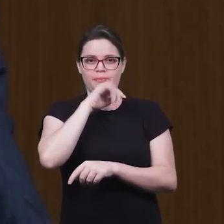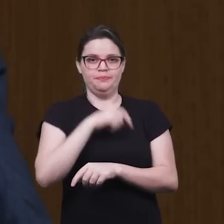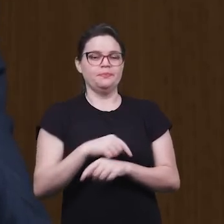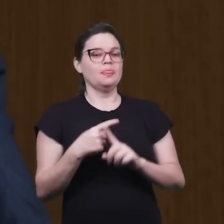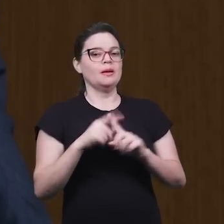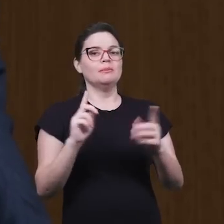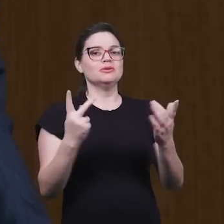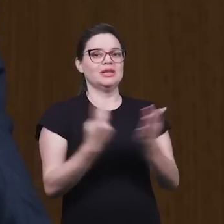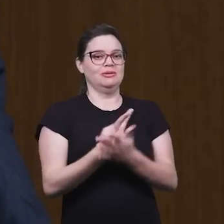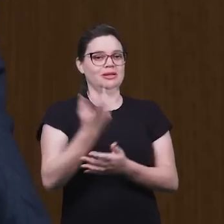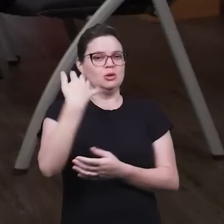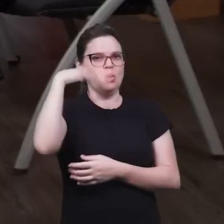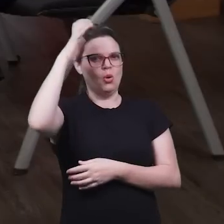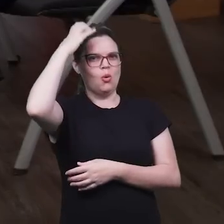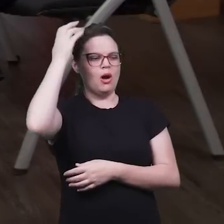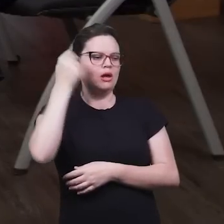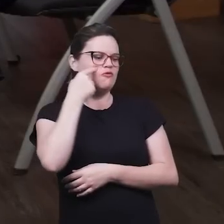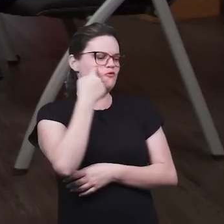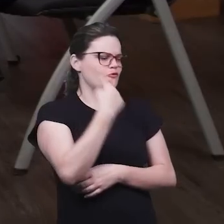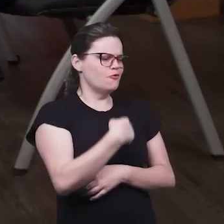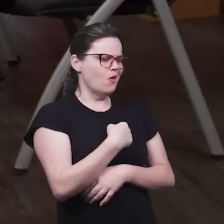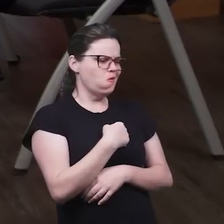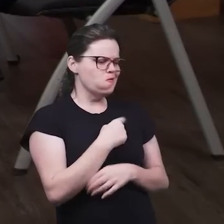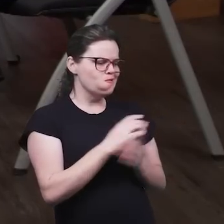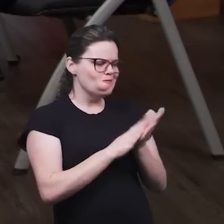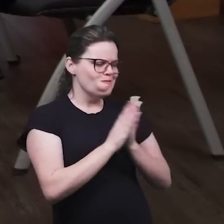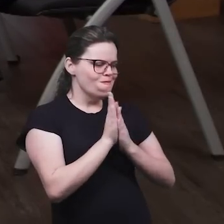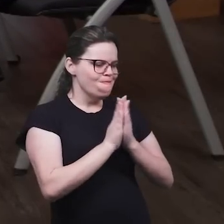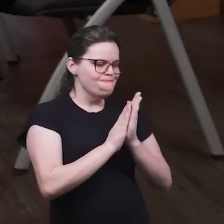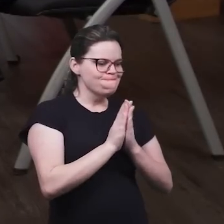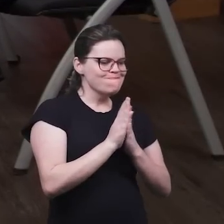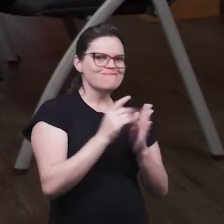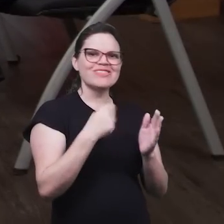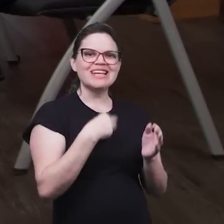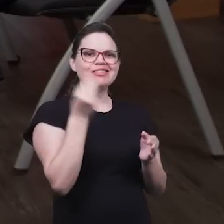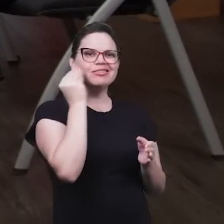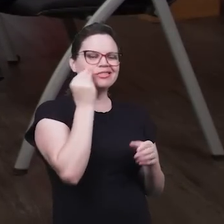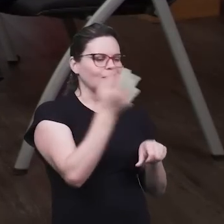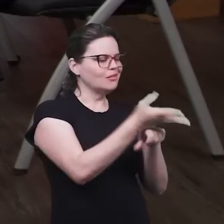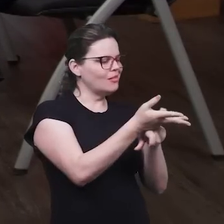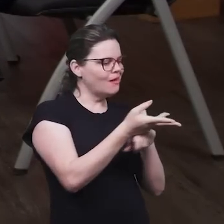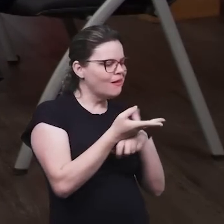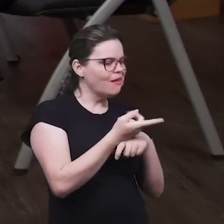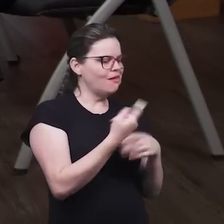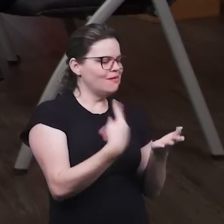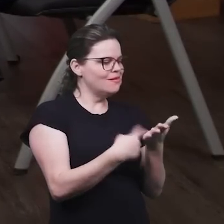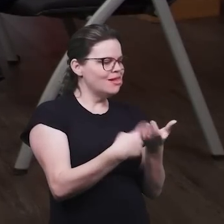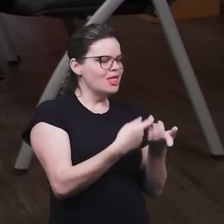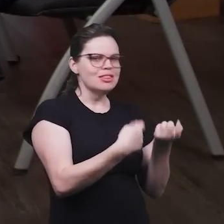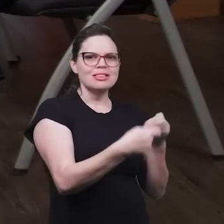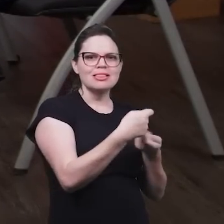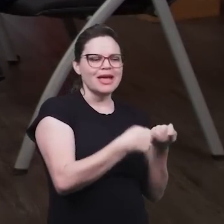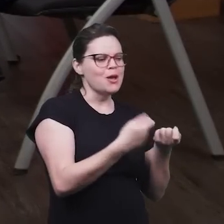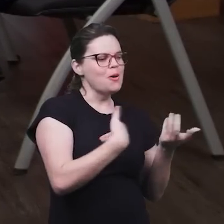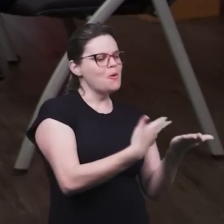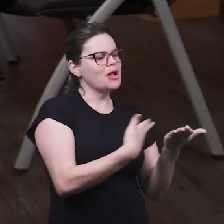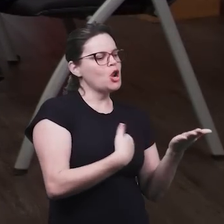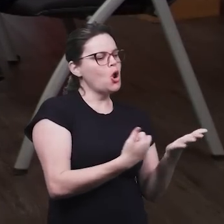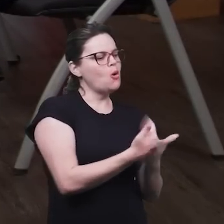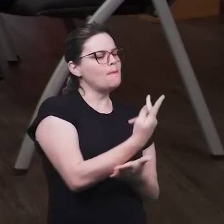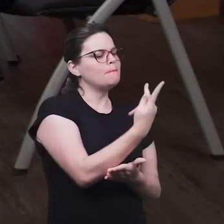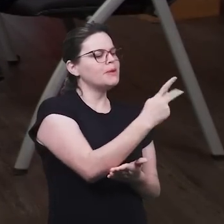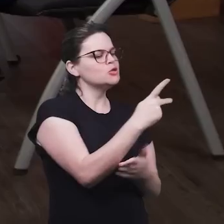a vinha de Nabote e começa a negociar com Nabote. Nabote, eu quero a sua vinha, eu quero colocar... Que foi, desculpa, nessa região aqui do